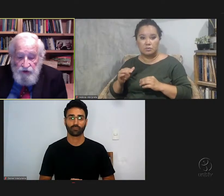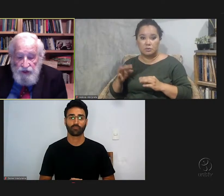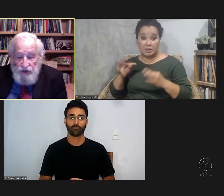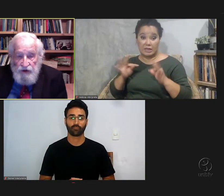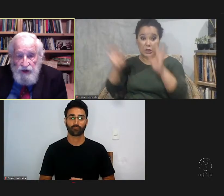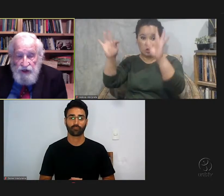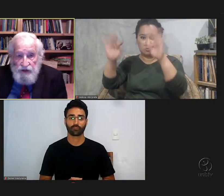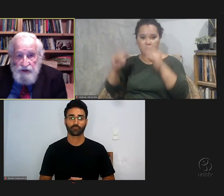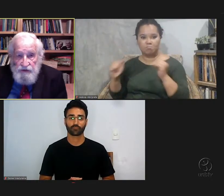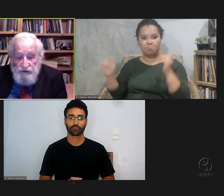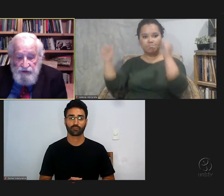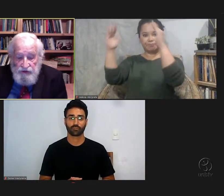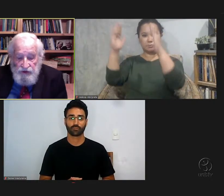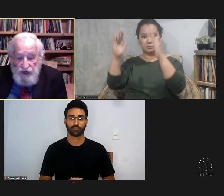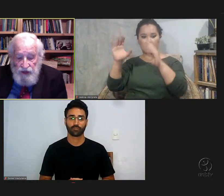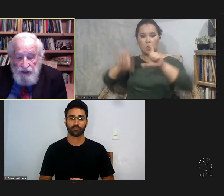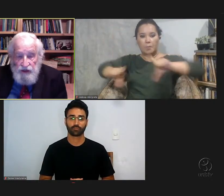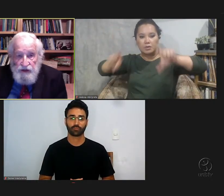Computadores, internet,